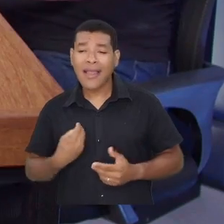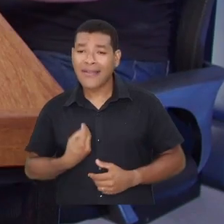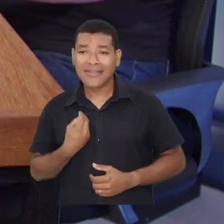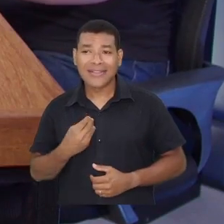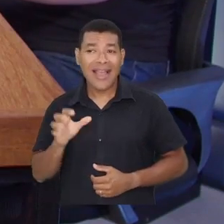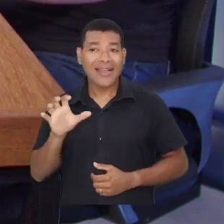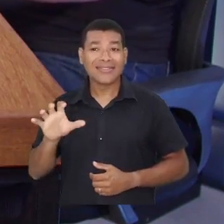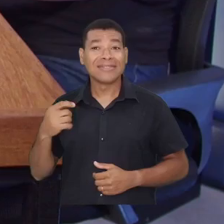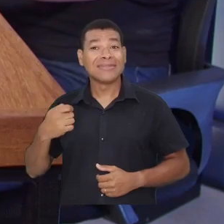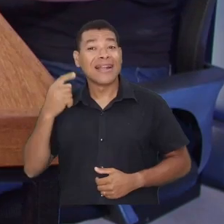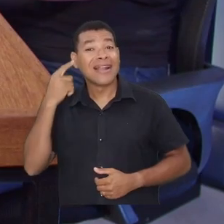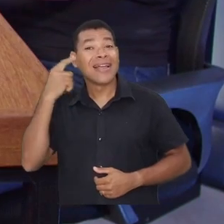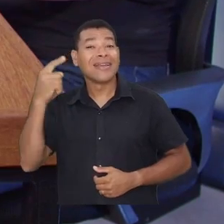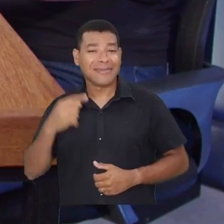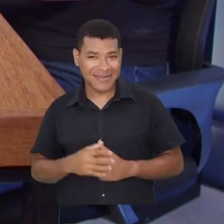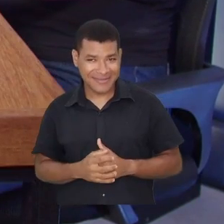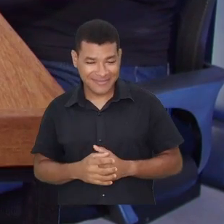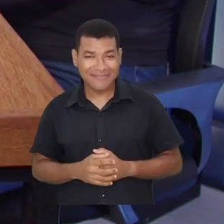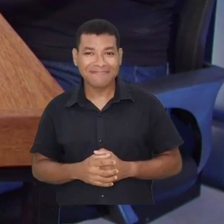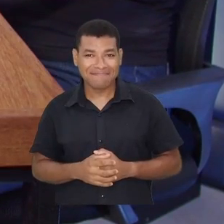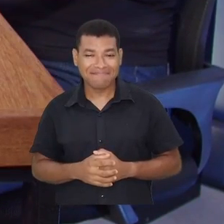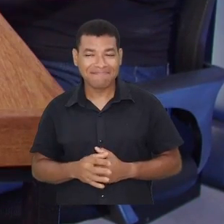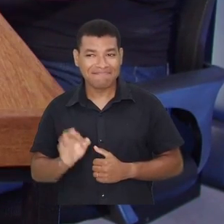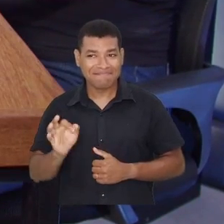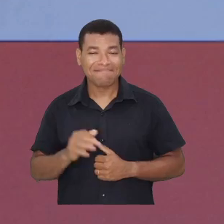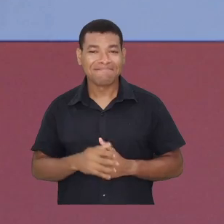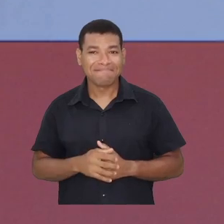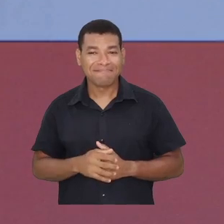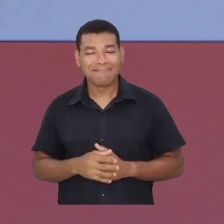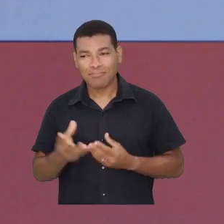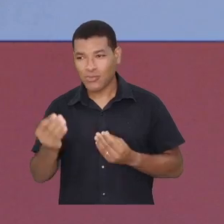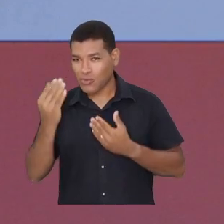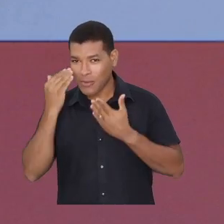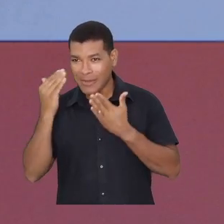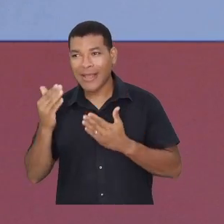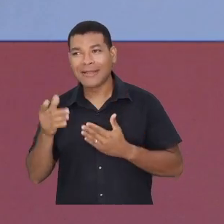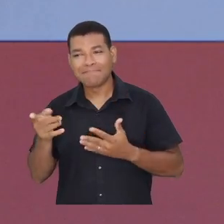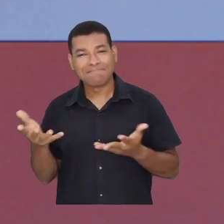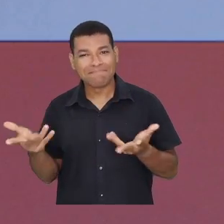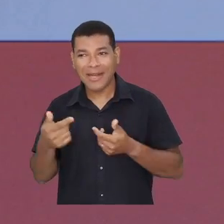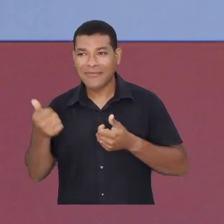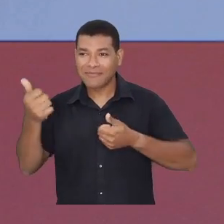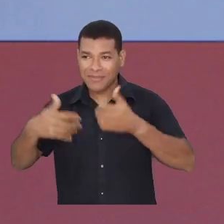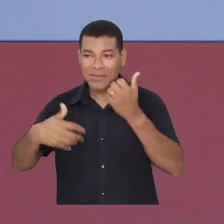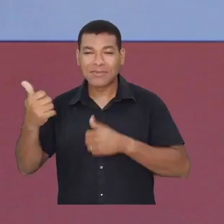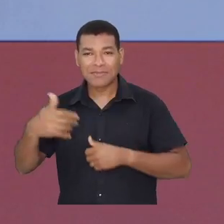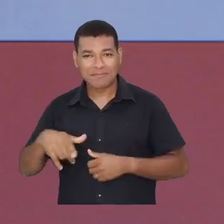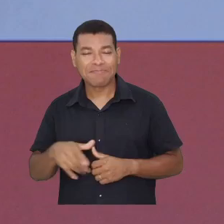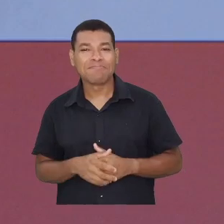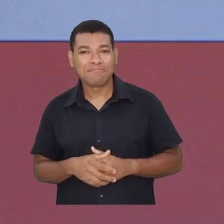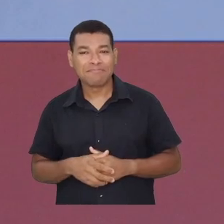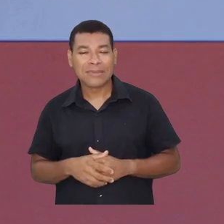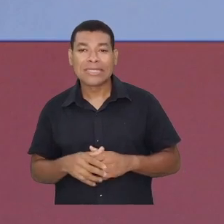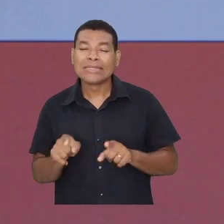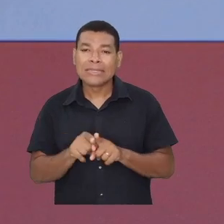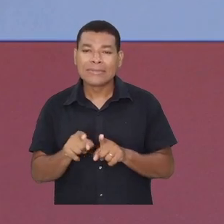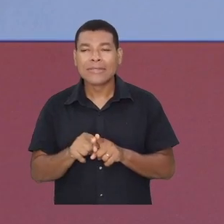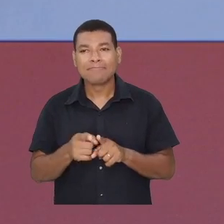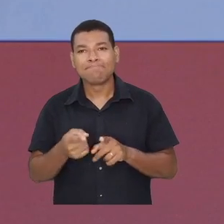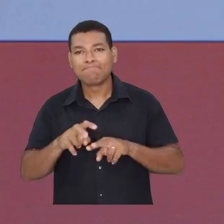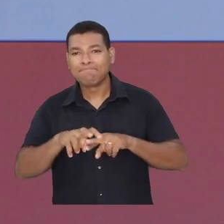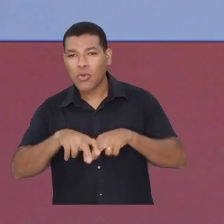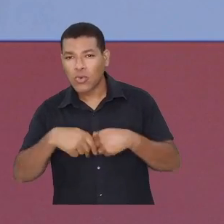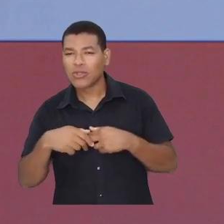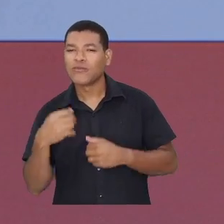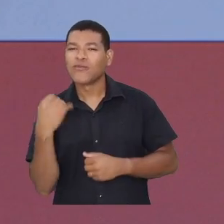né? É isso. Ela é, exatamente. É isso. Não, super obrigada, maravilhosa, assim, a explicação. E também, acho que... Por isso que é